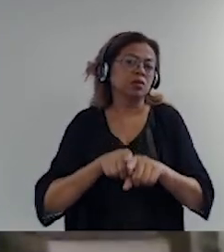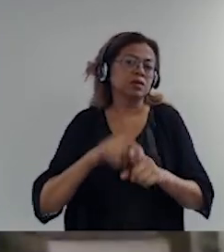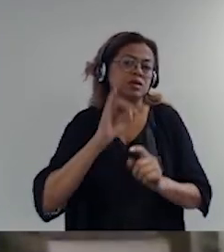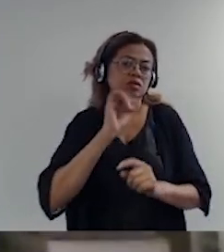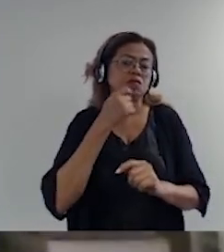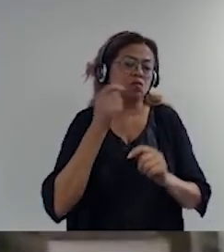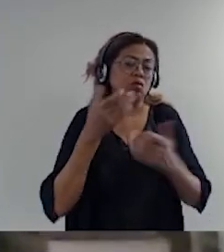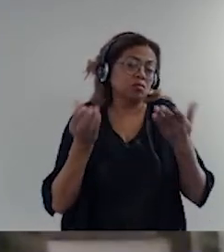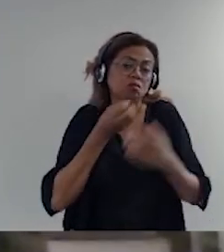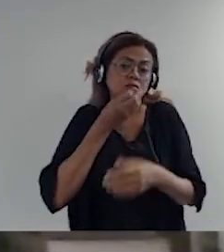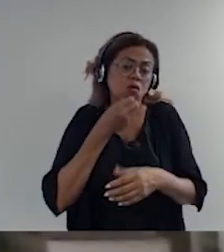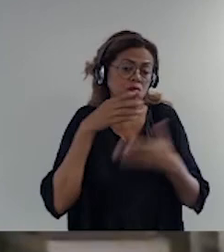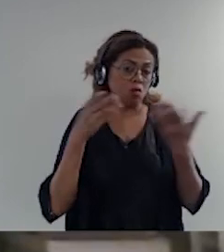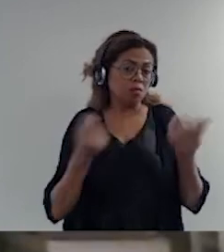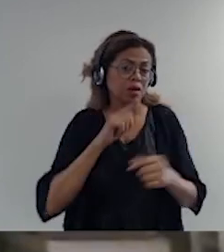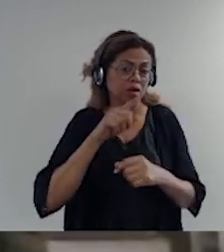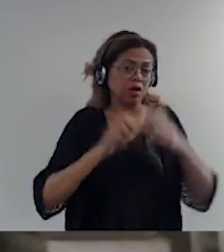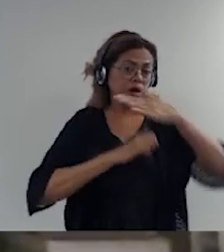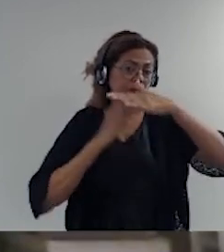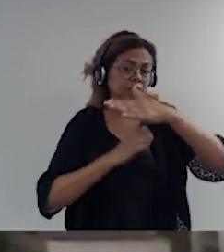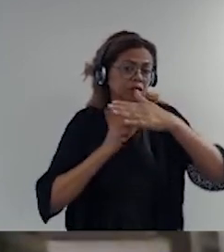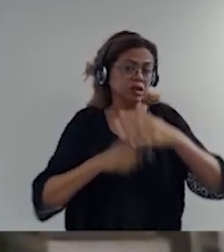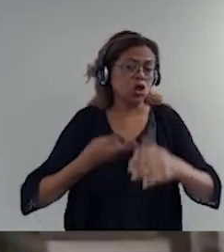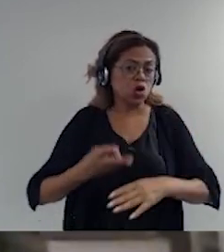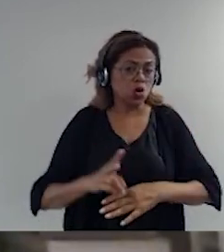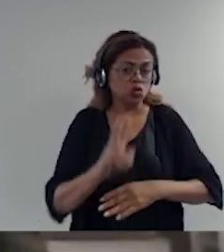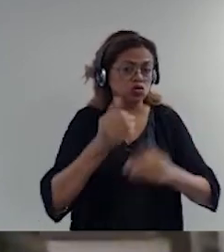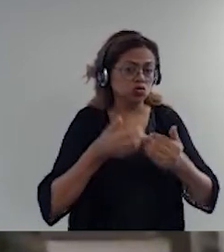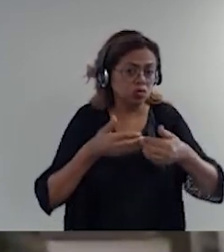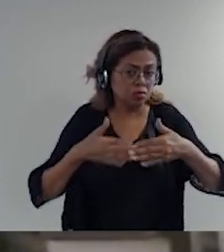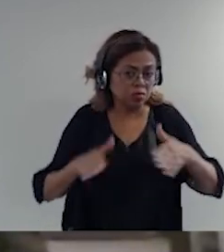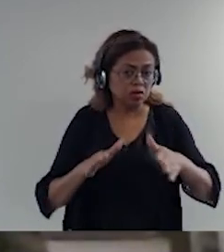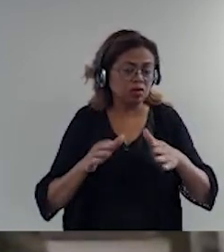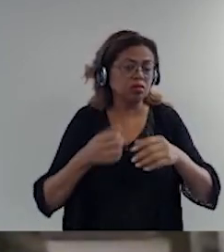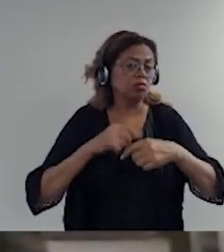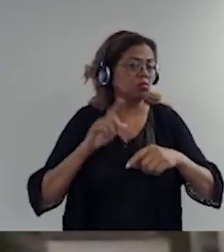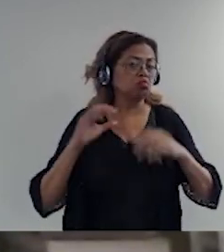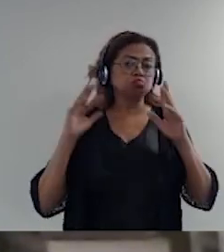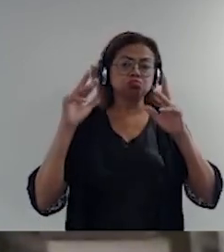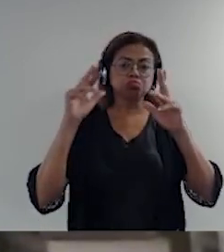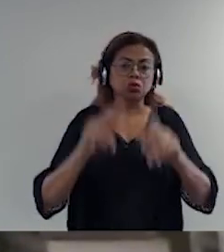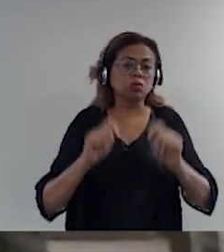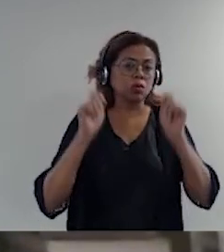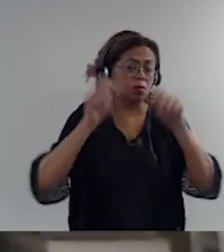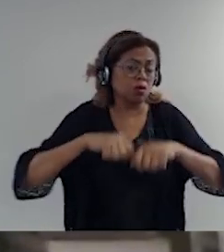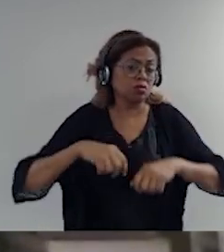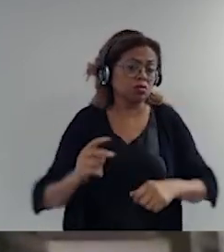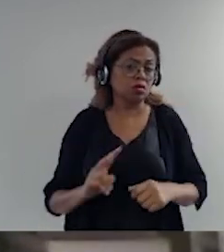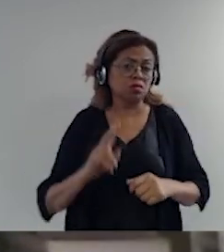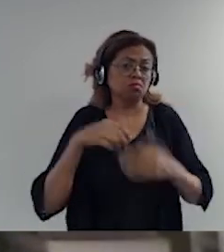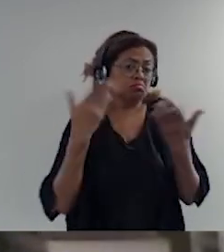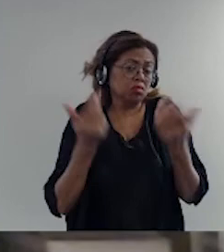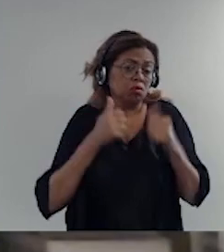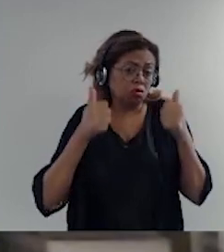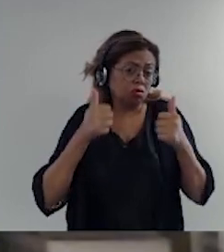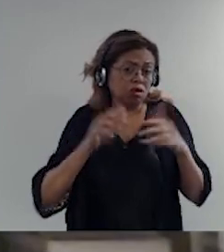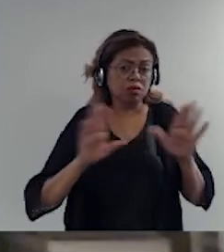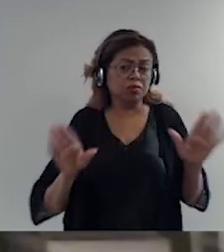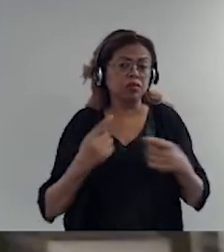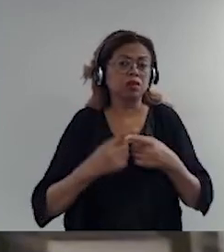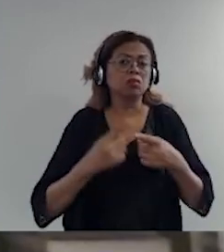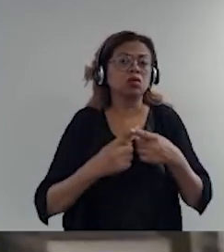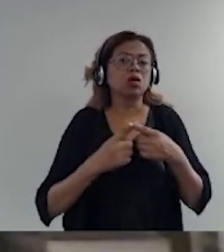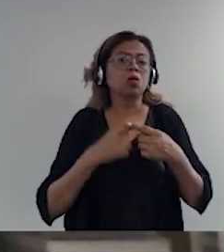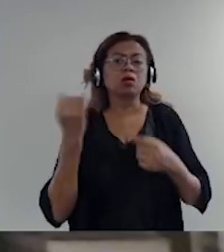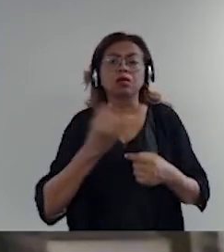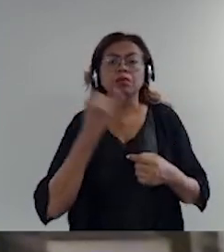sobreviva, todos esses mecanismos seriam válidos, a partir do pressuposto de que o interesse da companhia é o